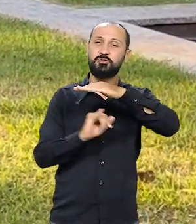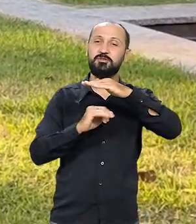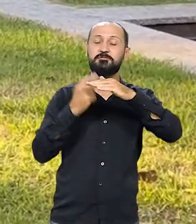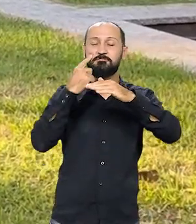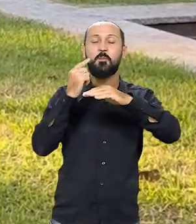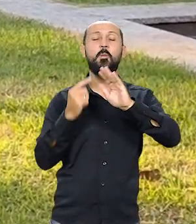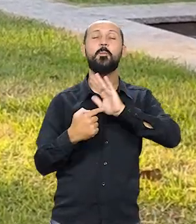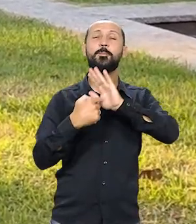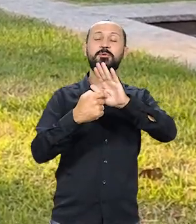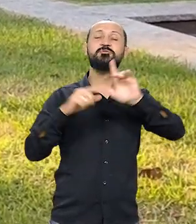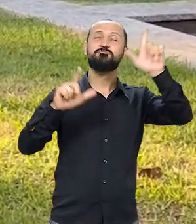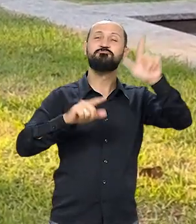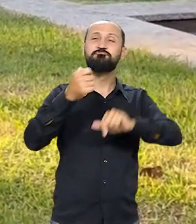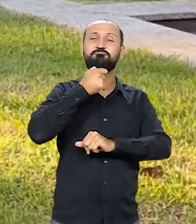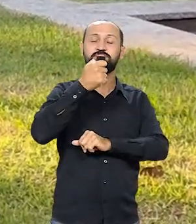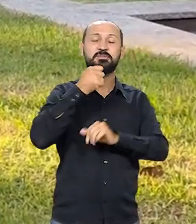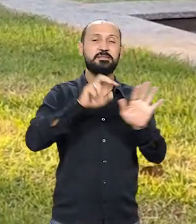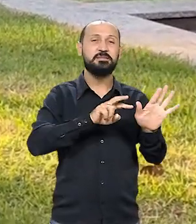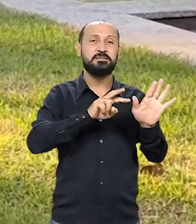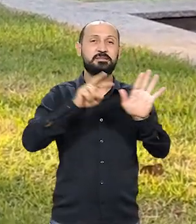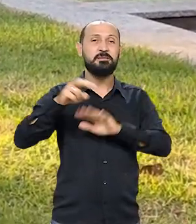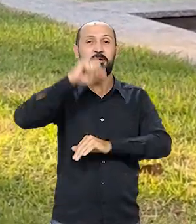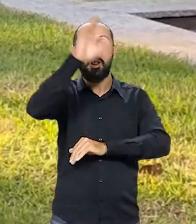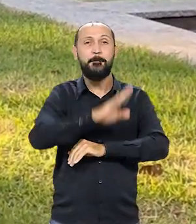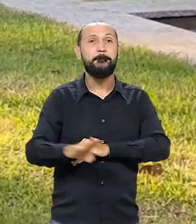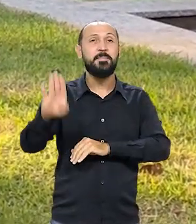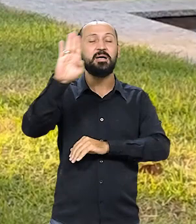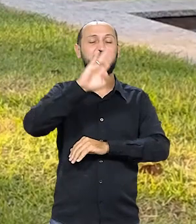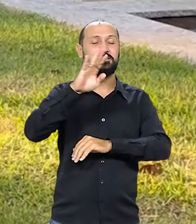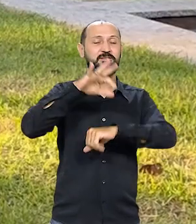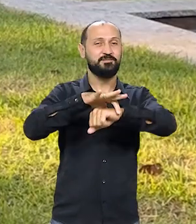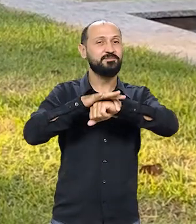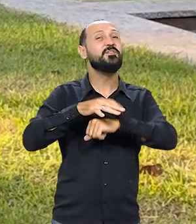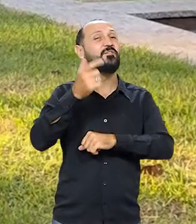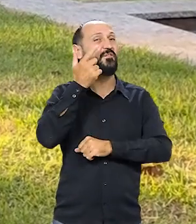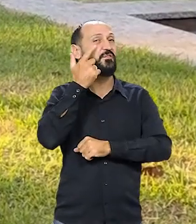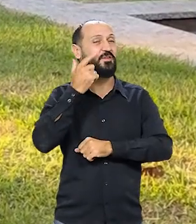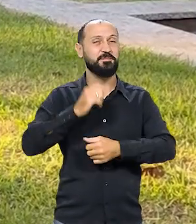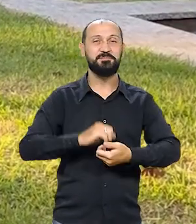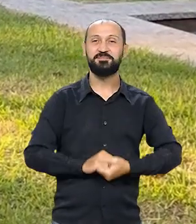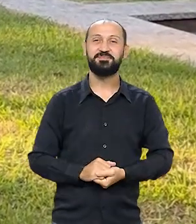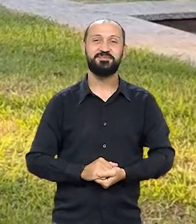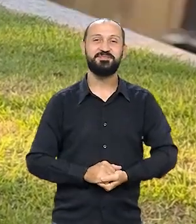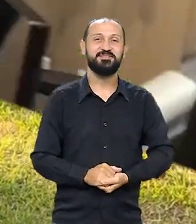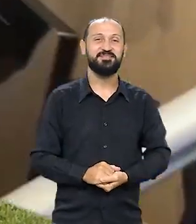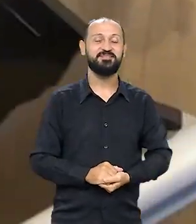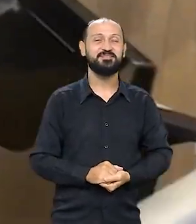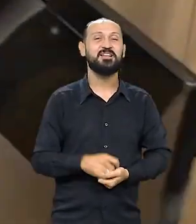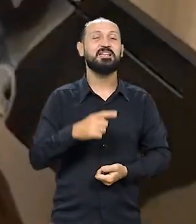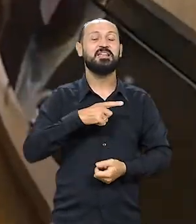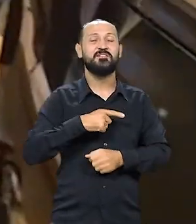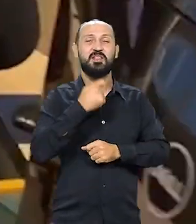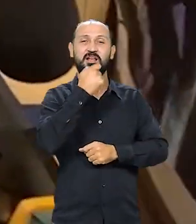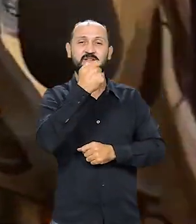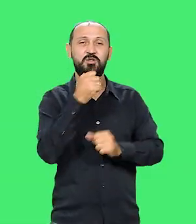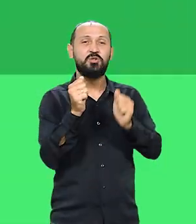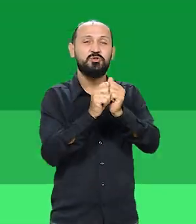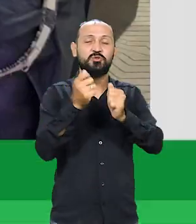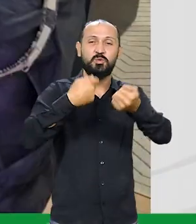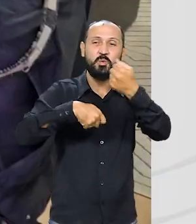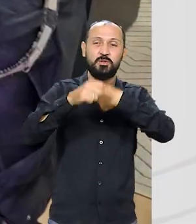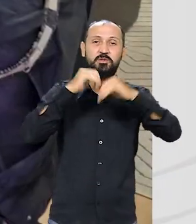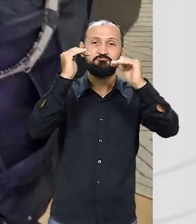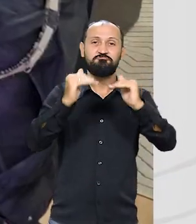foi destaque na mídia durante toda essa Semana Nacional da Defensoria Pública. Vamos conferir. Além das entrevistas com